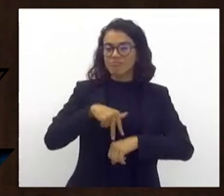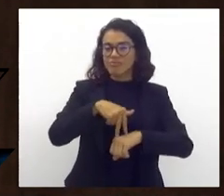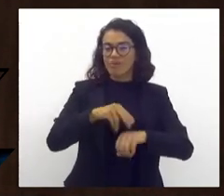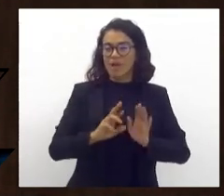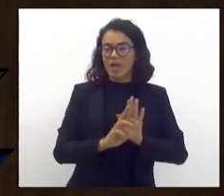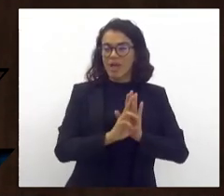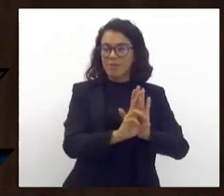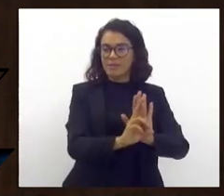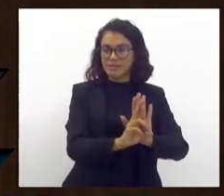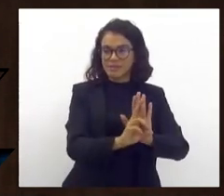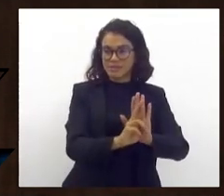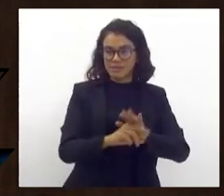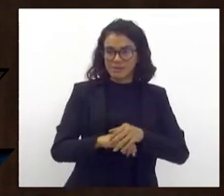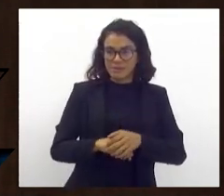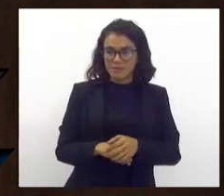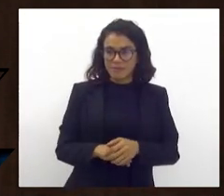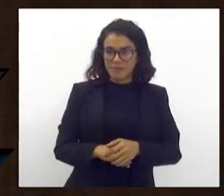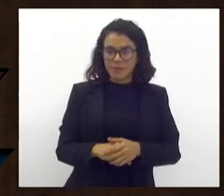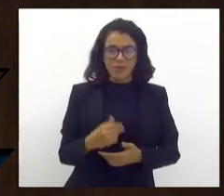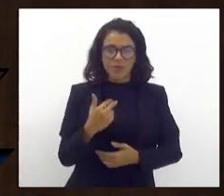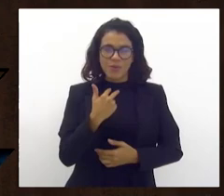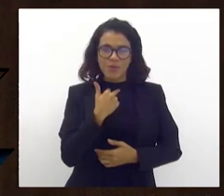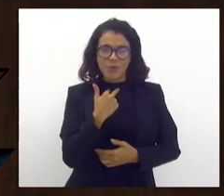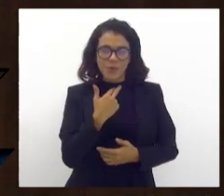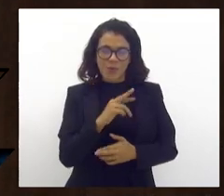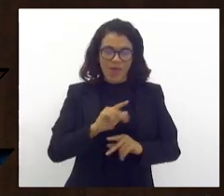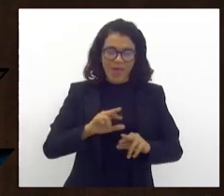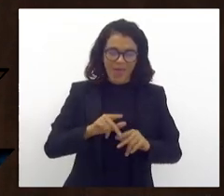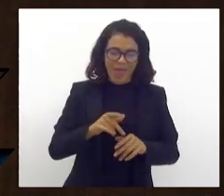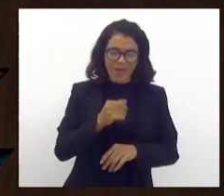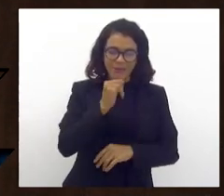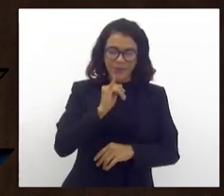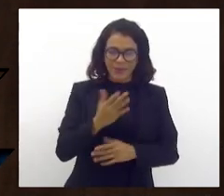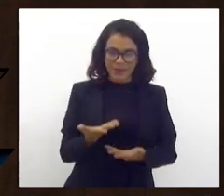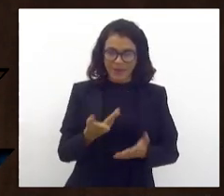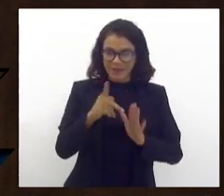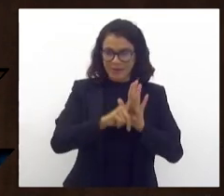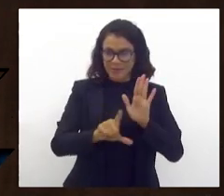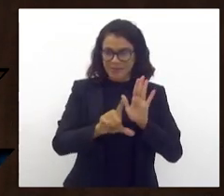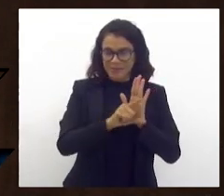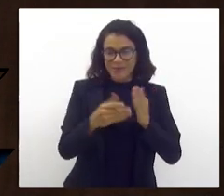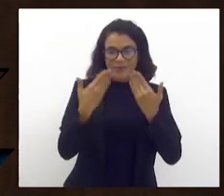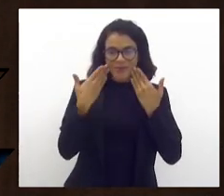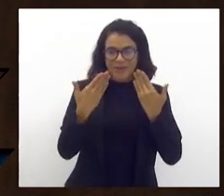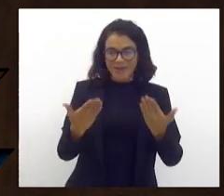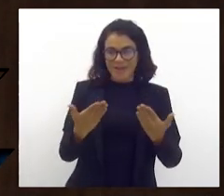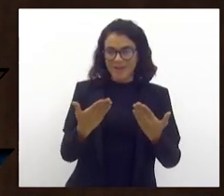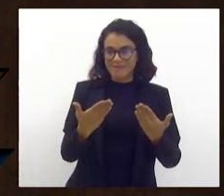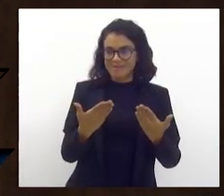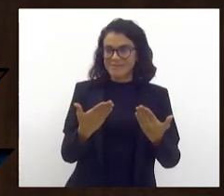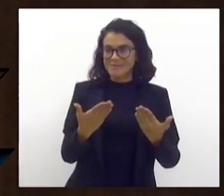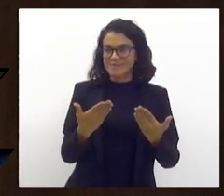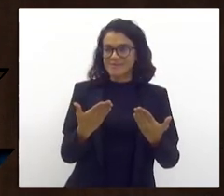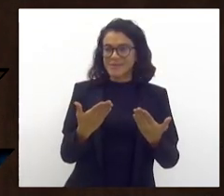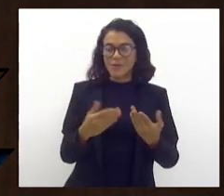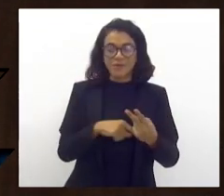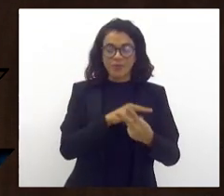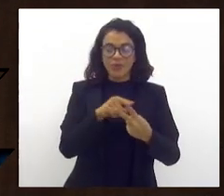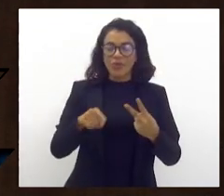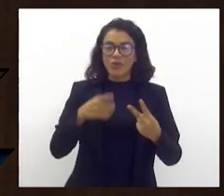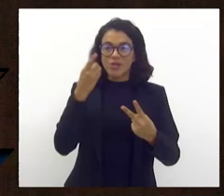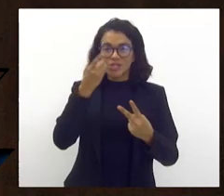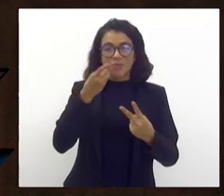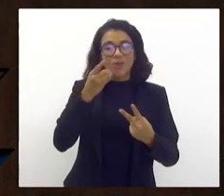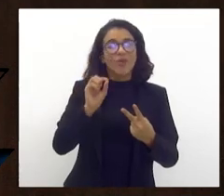representatividade. Não deve ser à toa que esse projeto foi apresentado por dois